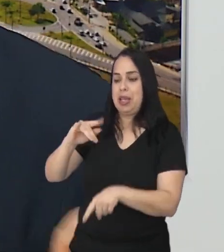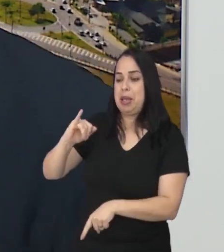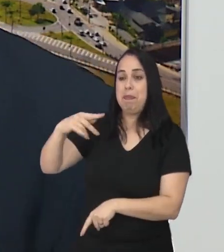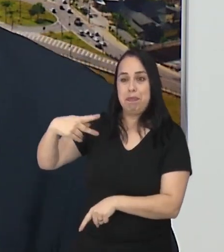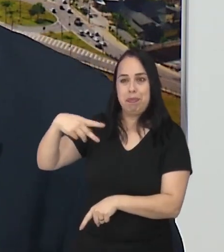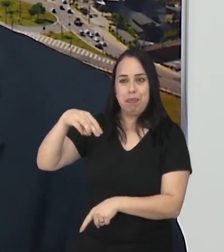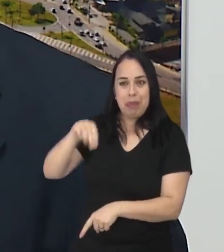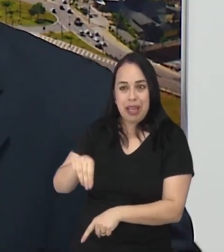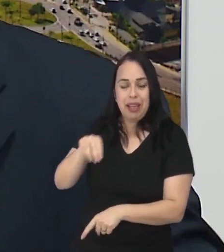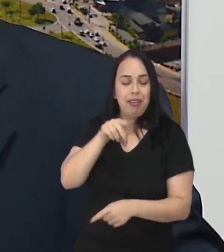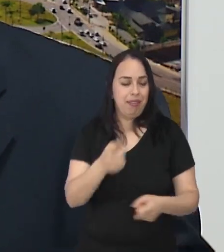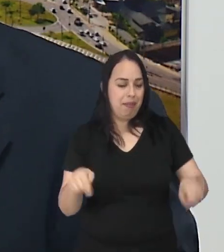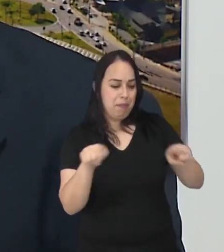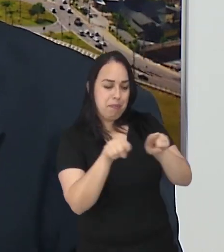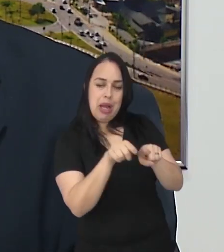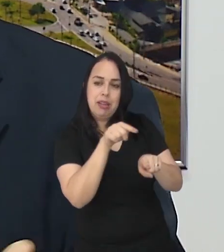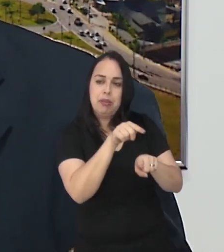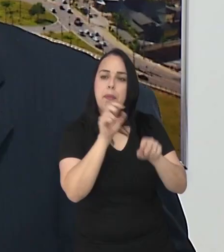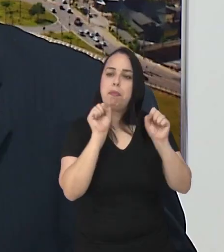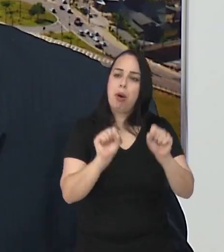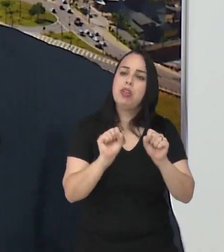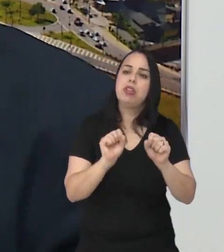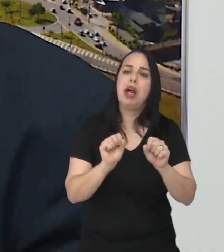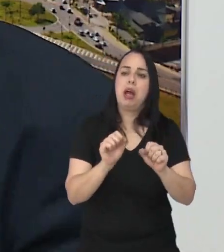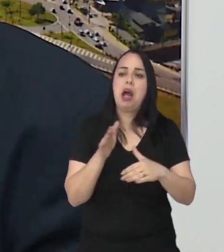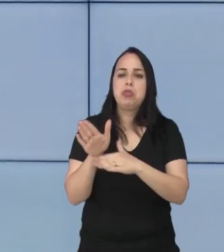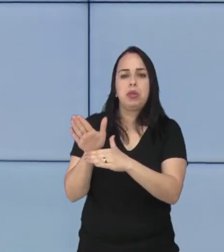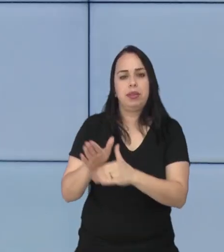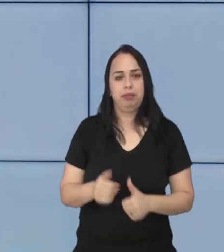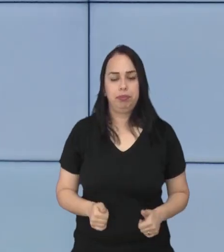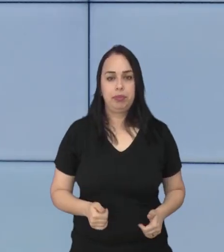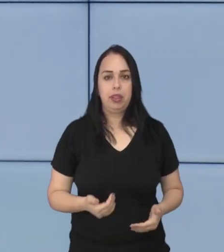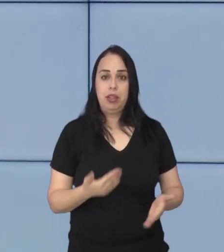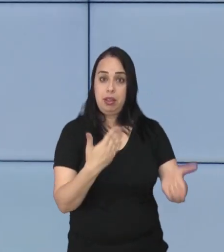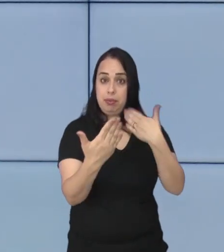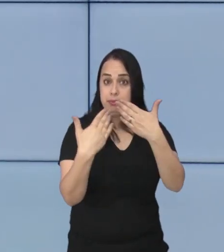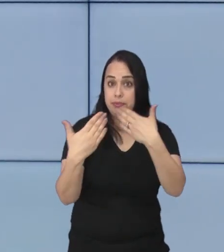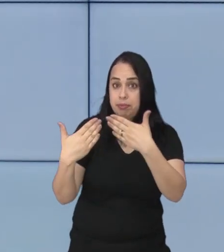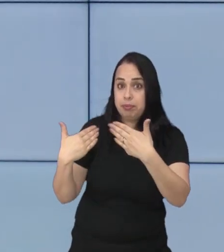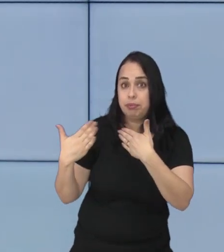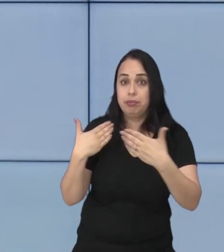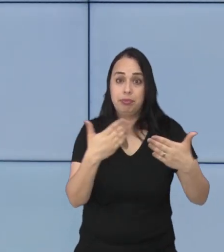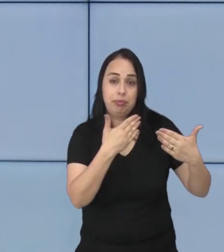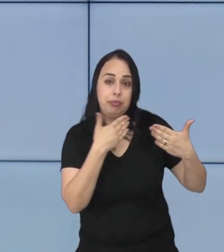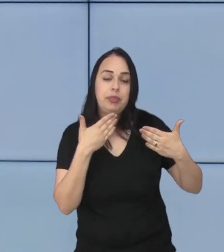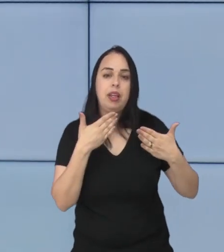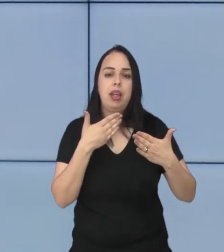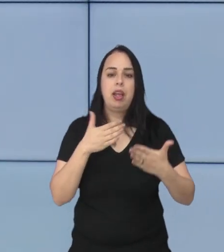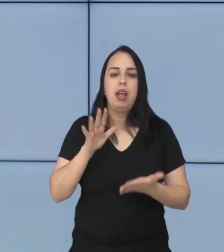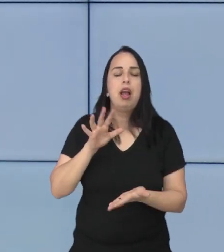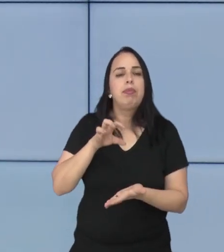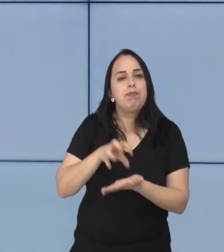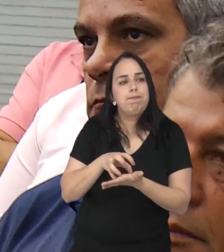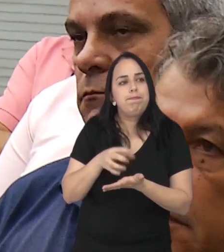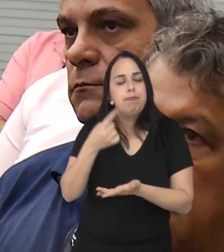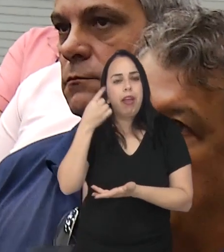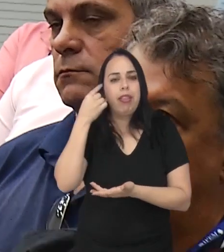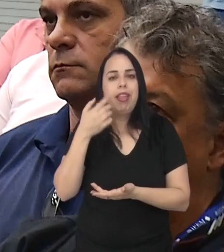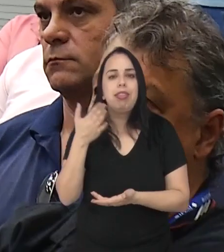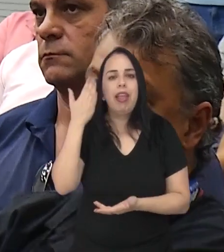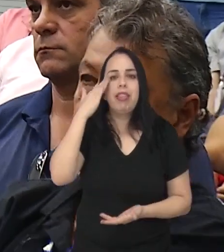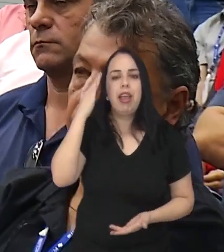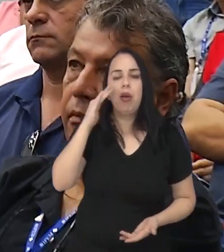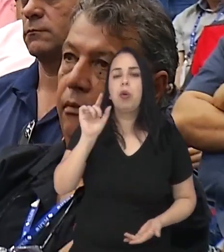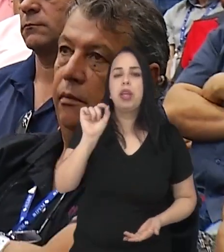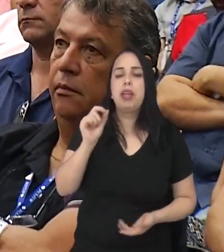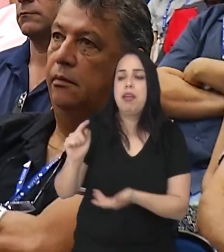entre o IPEM e o parque, dar essa ferramenta de modernização. No diálogo com a comunidade, o órgão também procura entender as